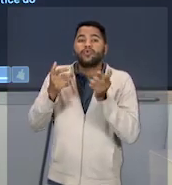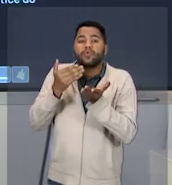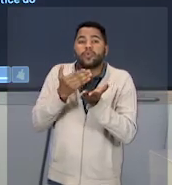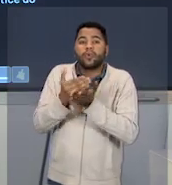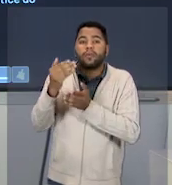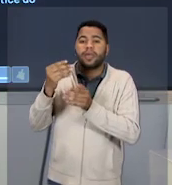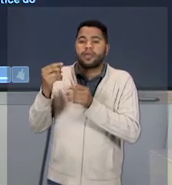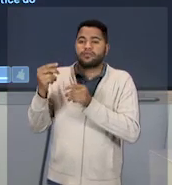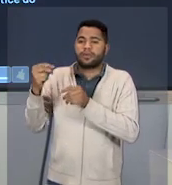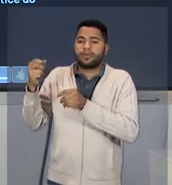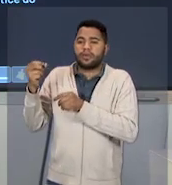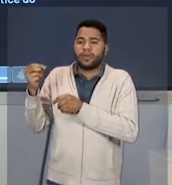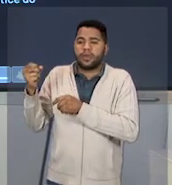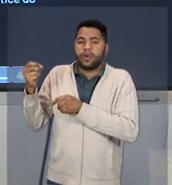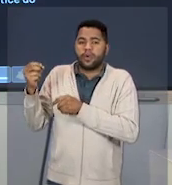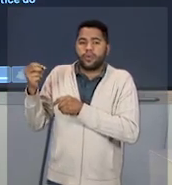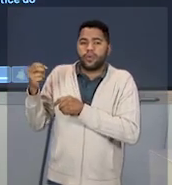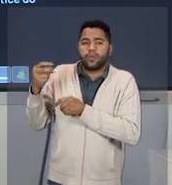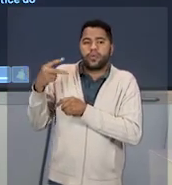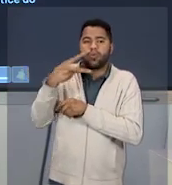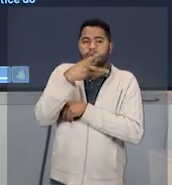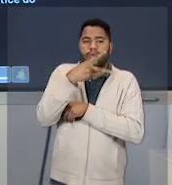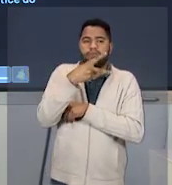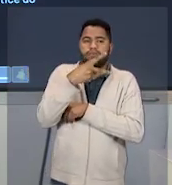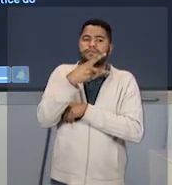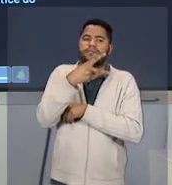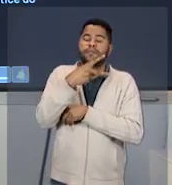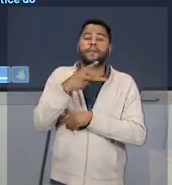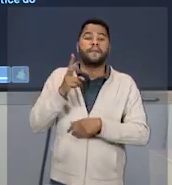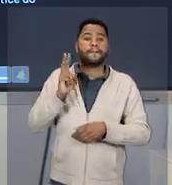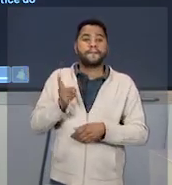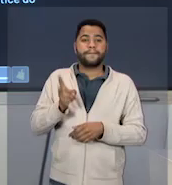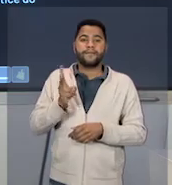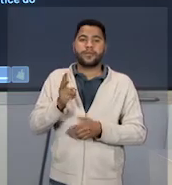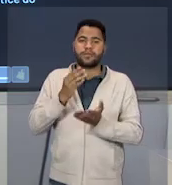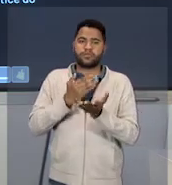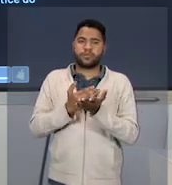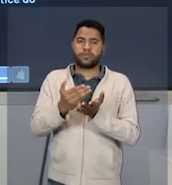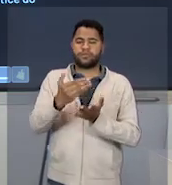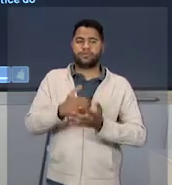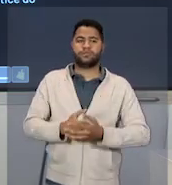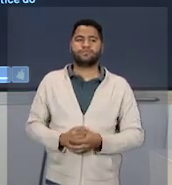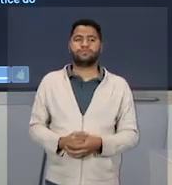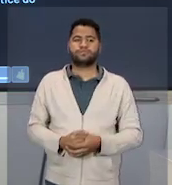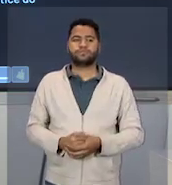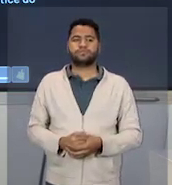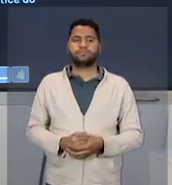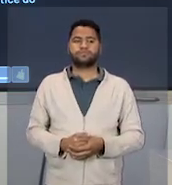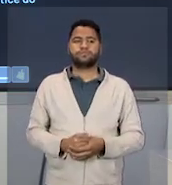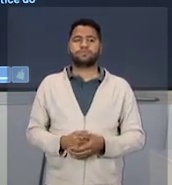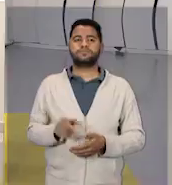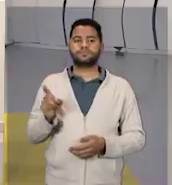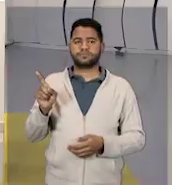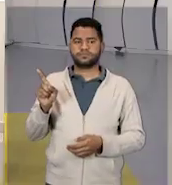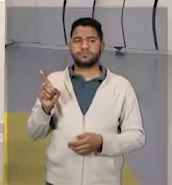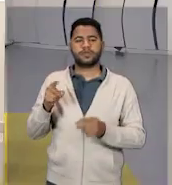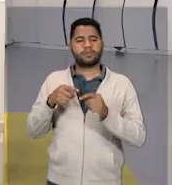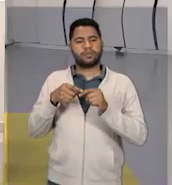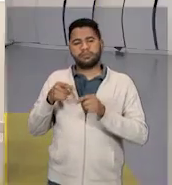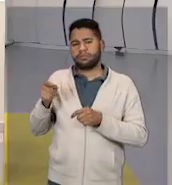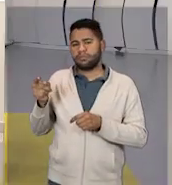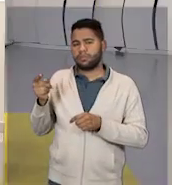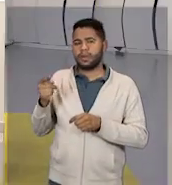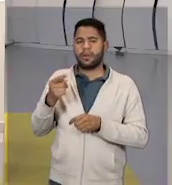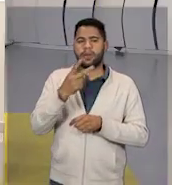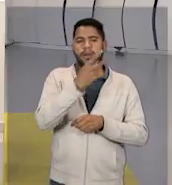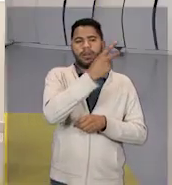elas começam. Então elas têm a mesma origem, têm o mesmo início. Então elas iniciam aqui e vão infinitamente aí,